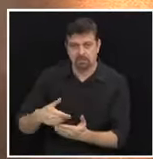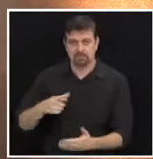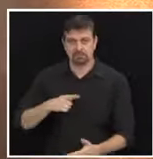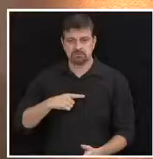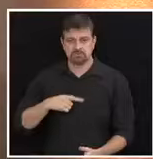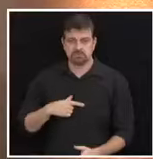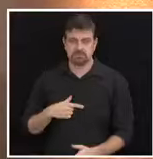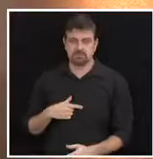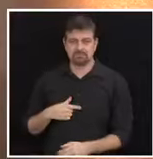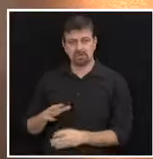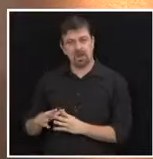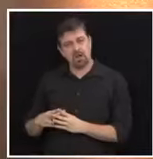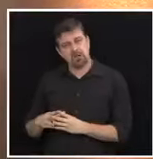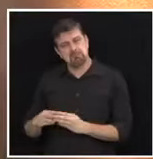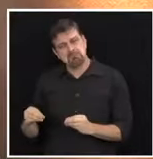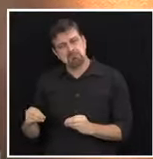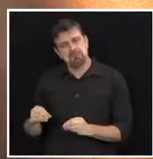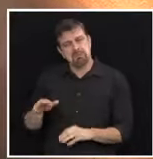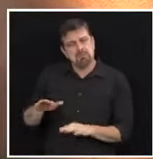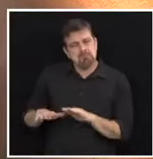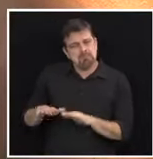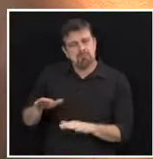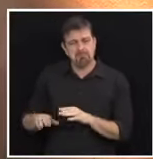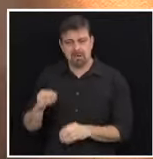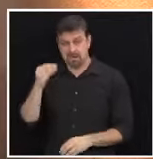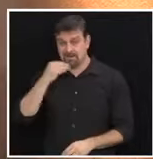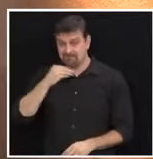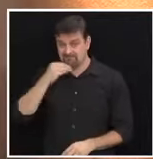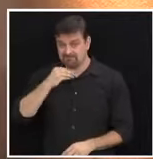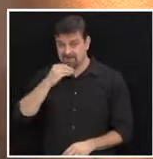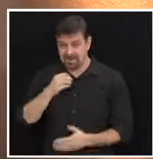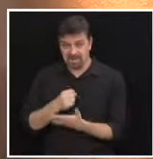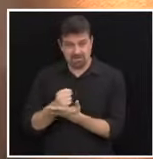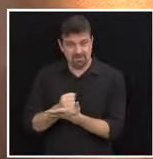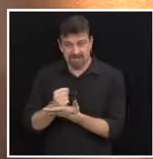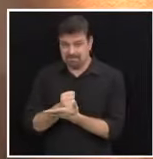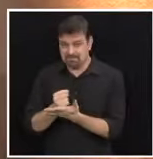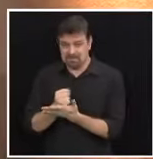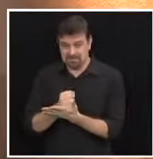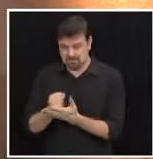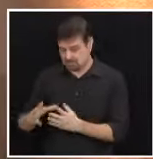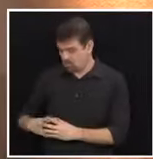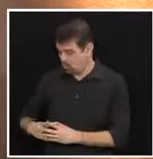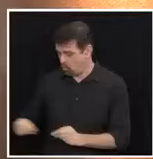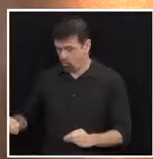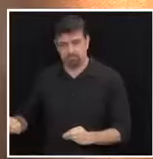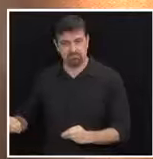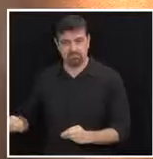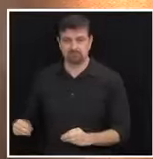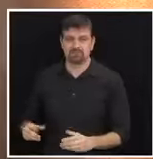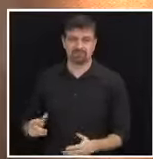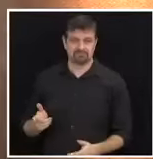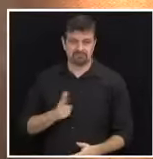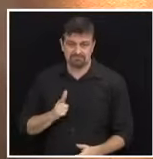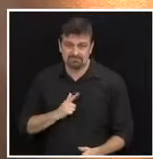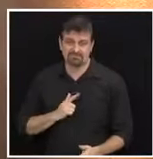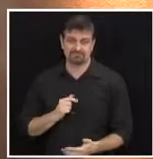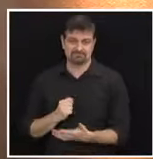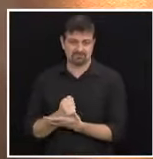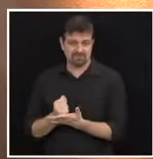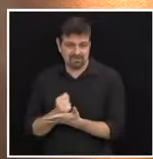resultado parcial. Os medicamentos disponíveis não davam bons resultados, né? E